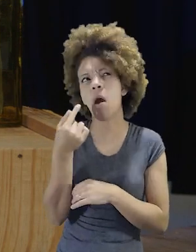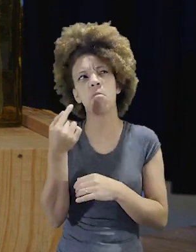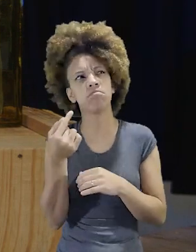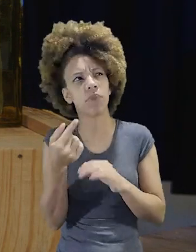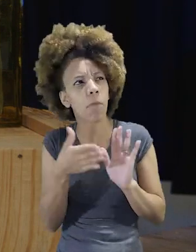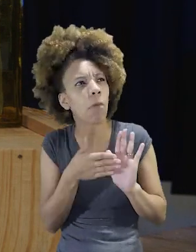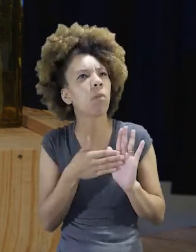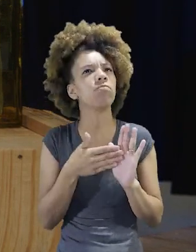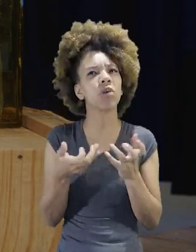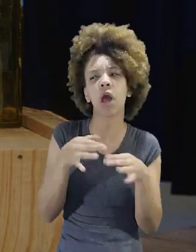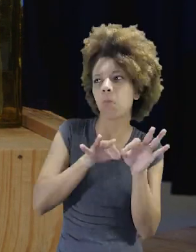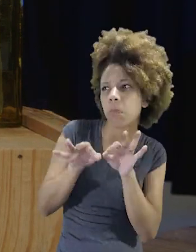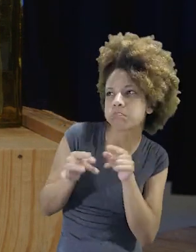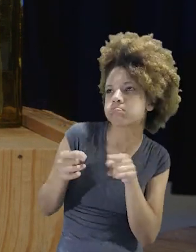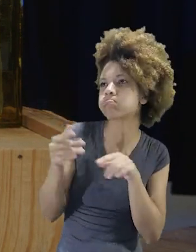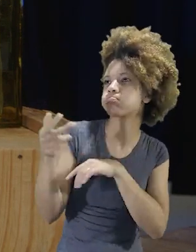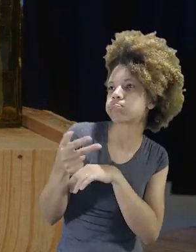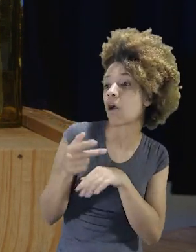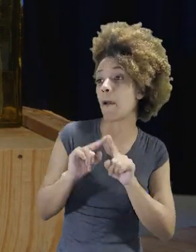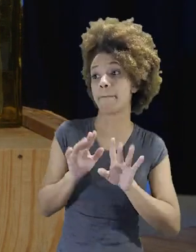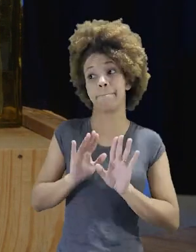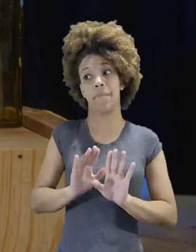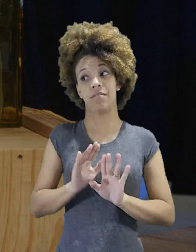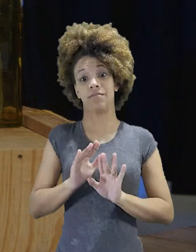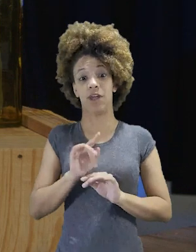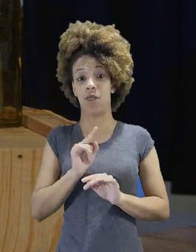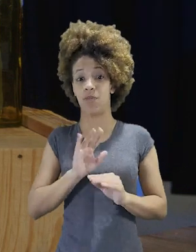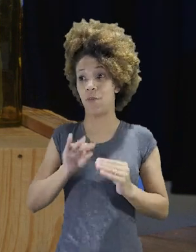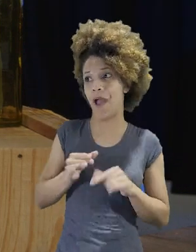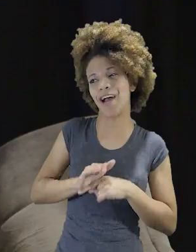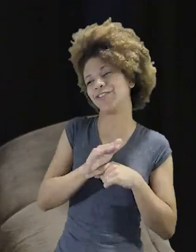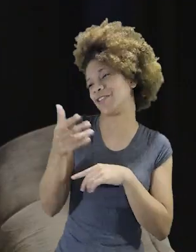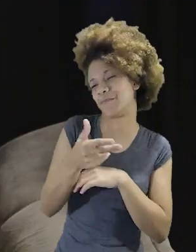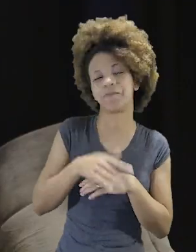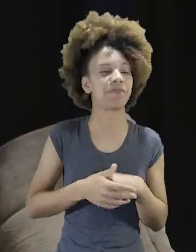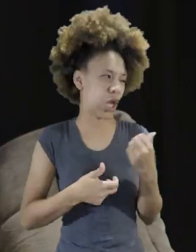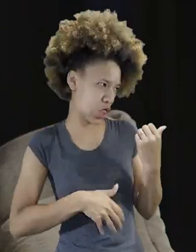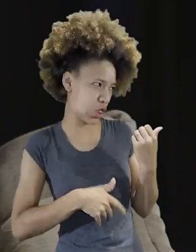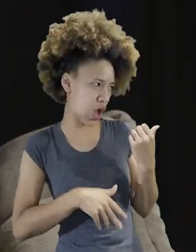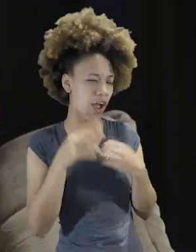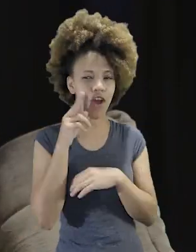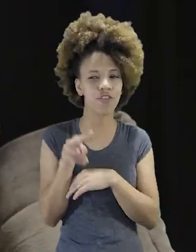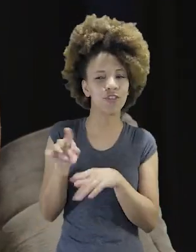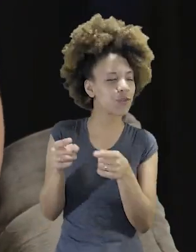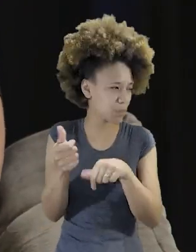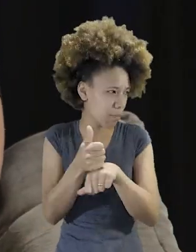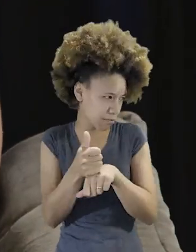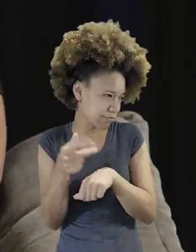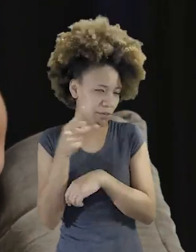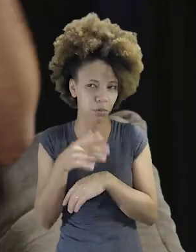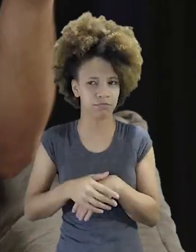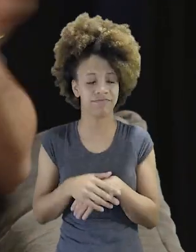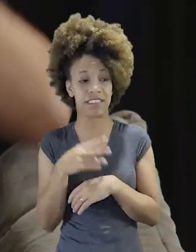falo pô tenho umas ideias que eu quero voltar aqui e tal mas é essa consistência não é minha contribuição para o rap eu quando eu toco guitarra eu vejo que os músicos